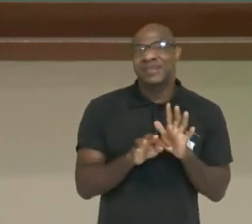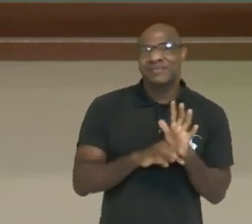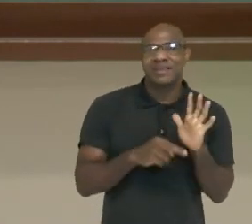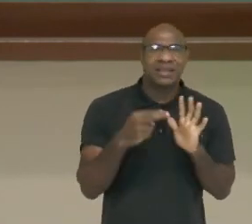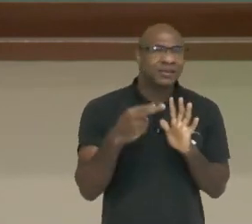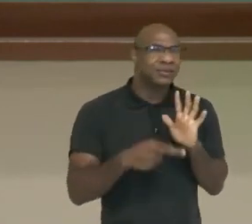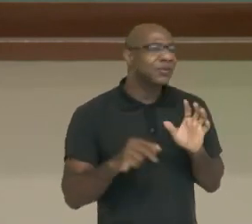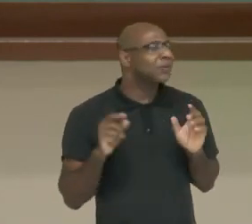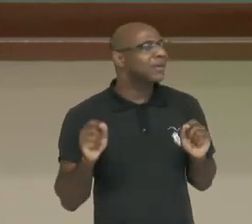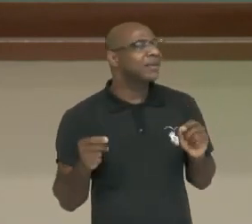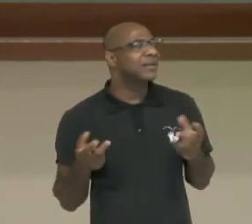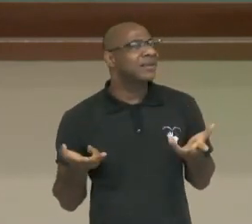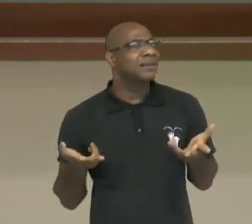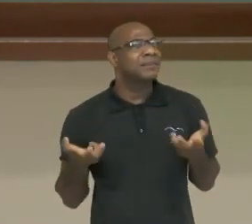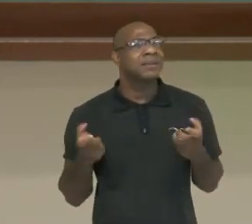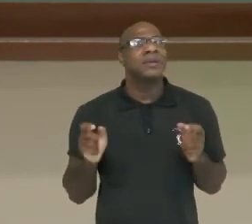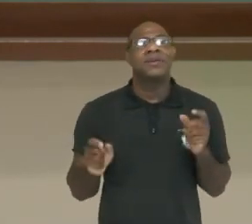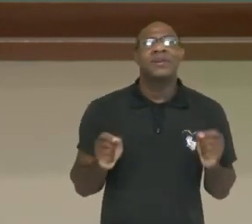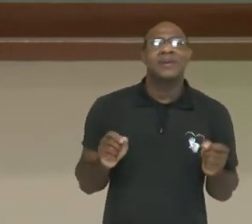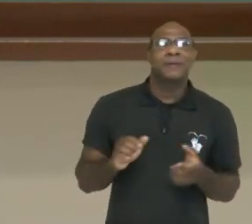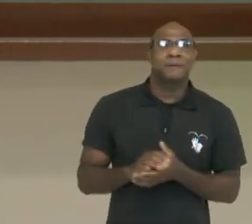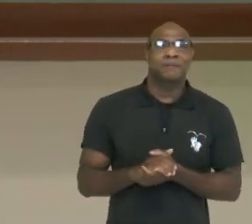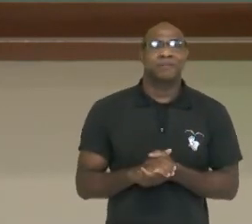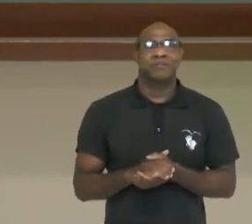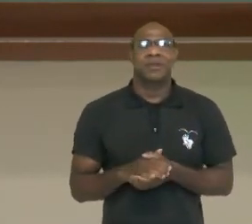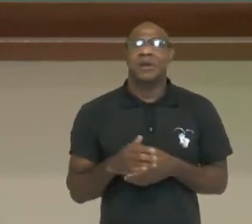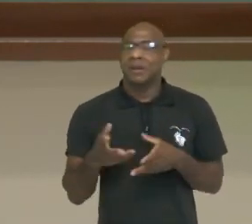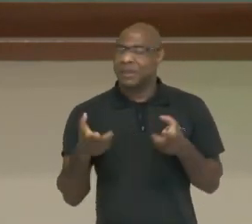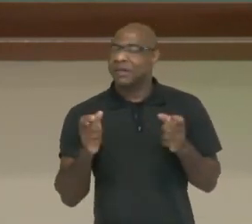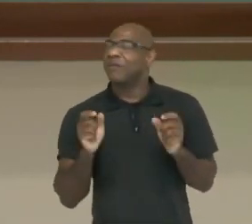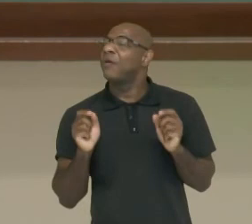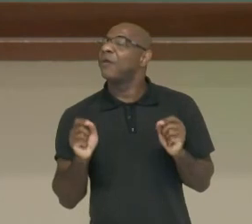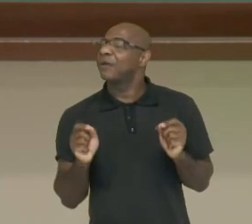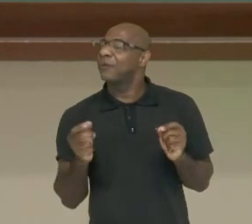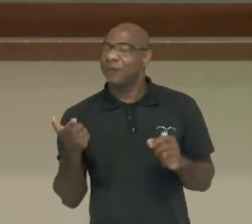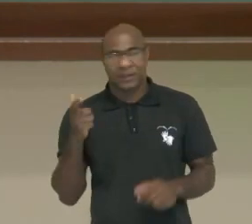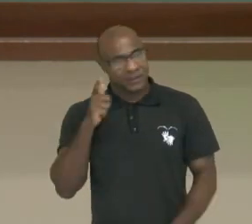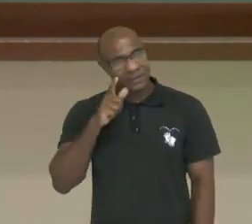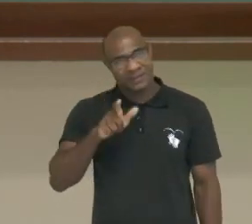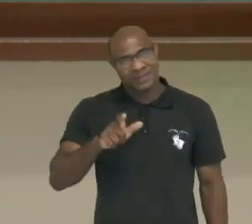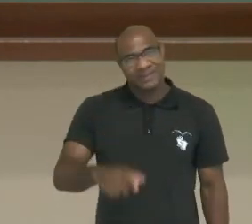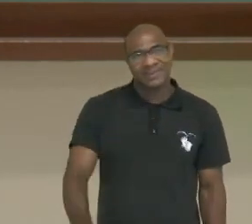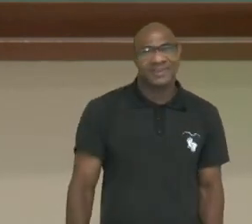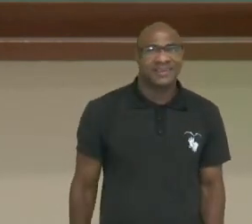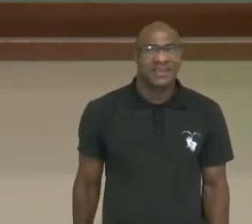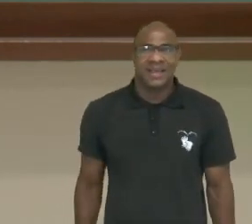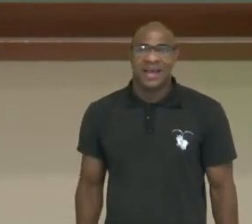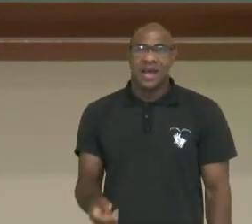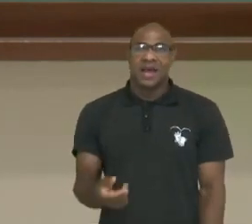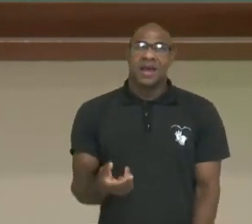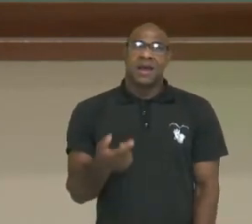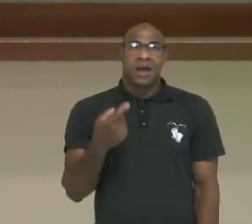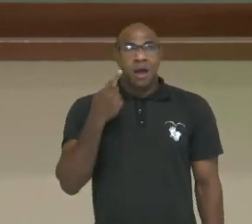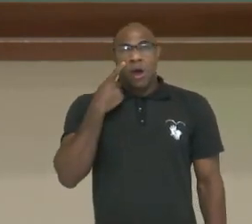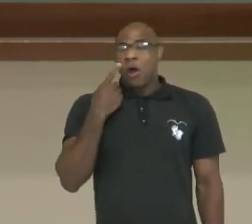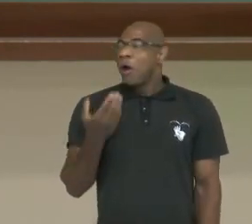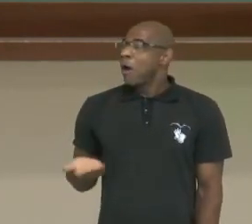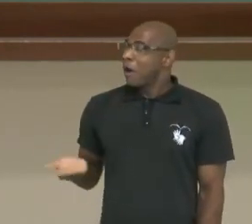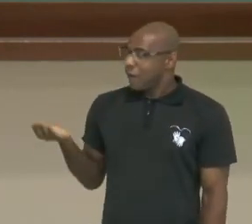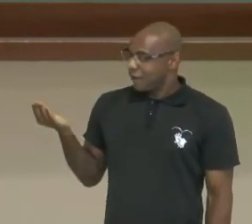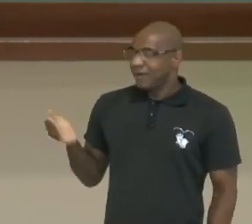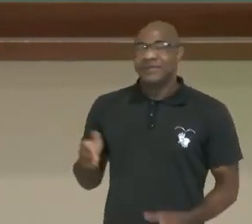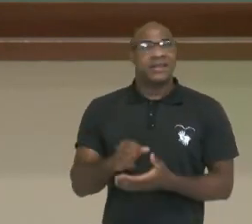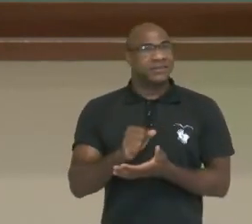leitura? E na leitura de vocês, conseguiram observar alguma coisa? Então, segura essa ideia aí para a gente conversar